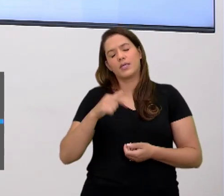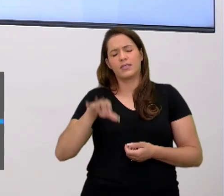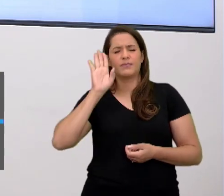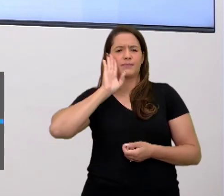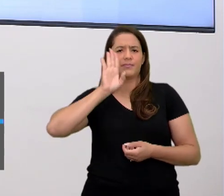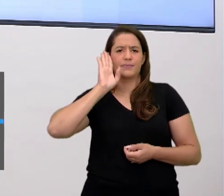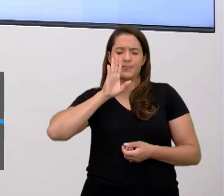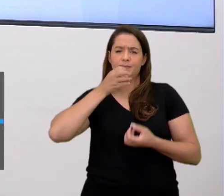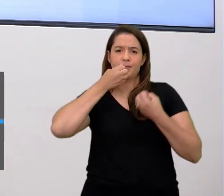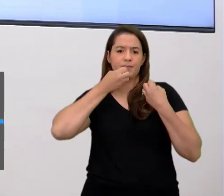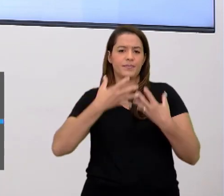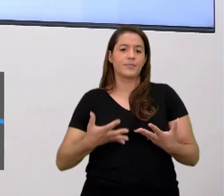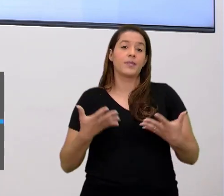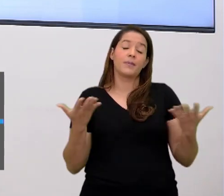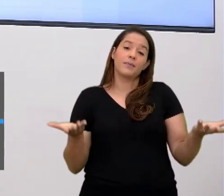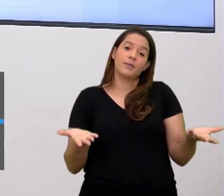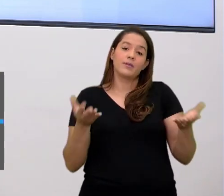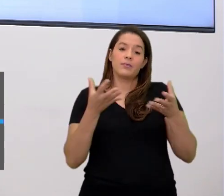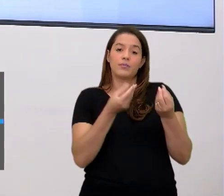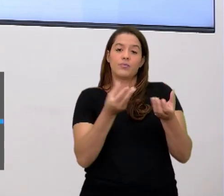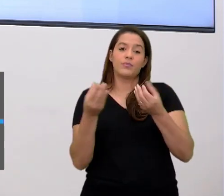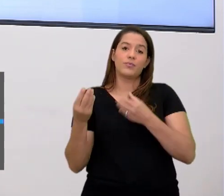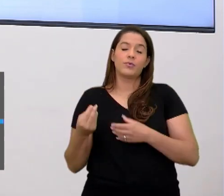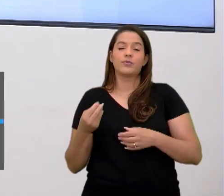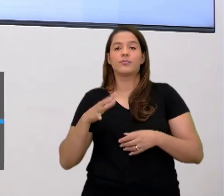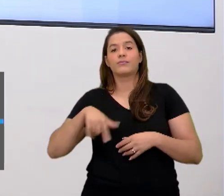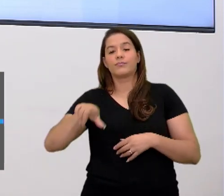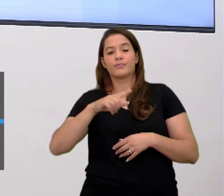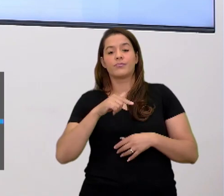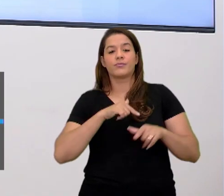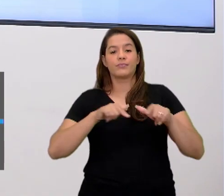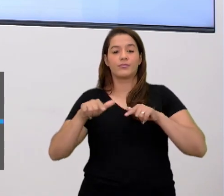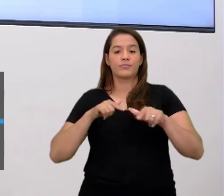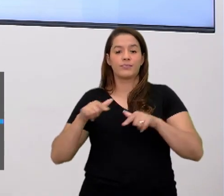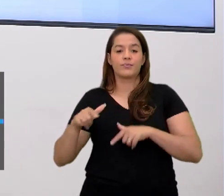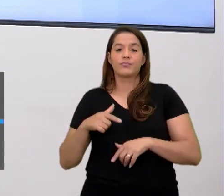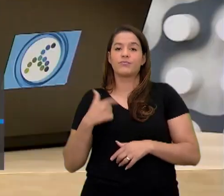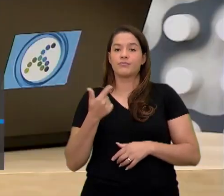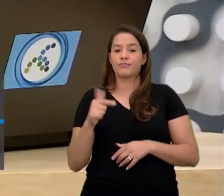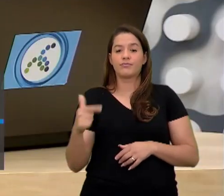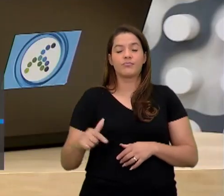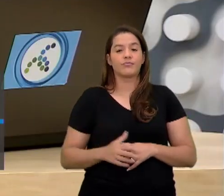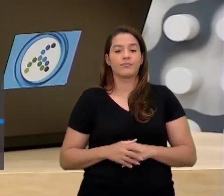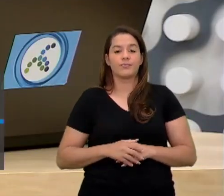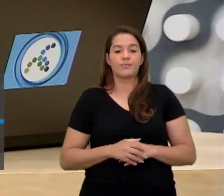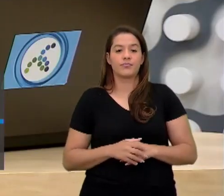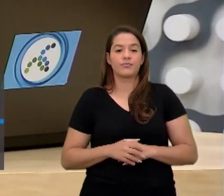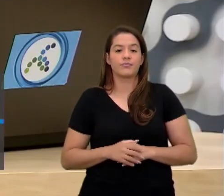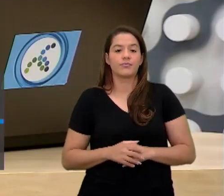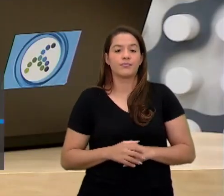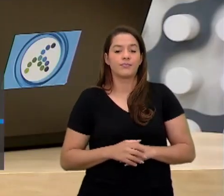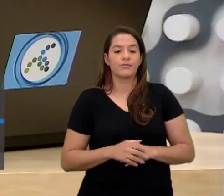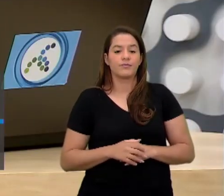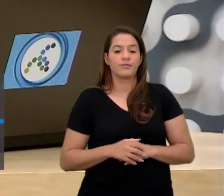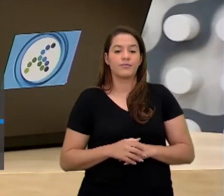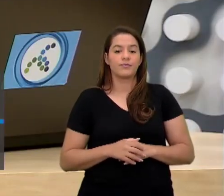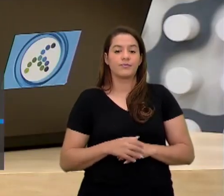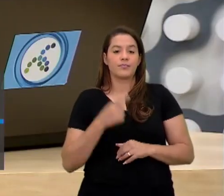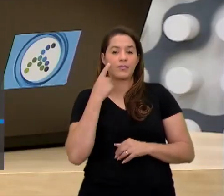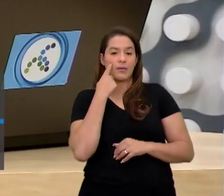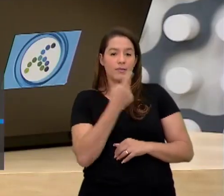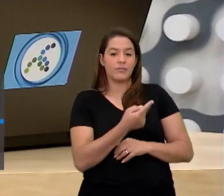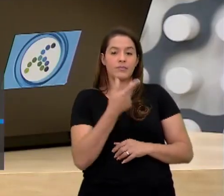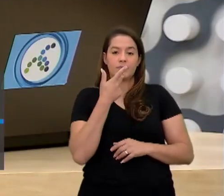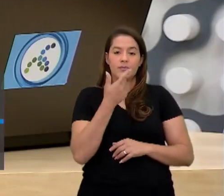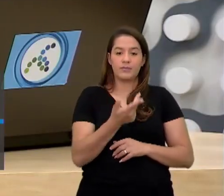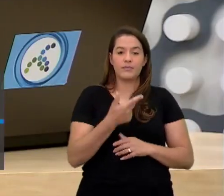felicidade, ok? Mas muita gente trabalha para que isso aconteça. Diga, Lê. Não, então, assim, ouvindo você falar,